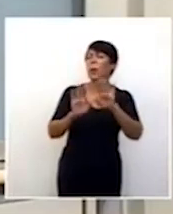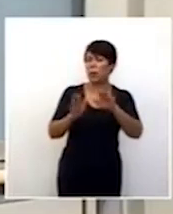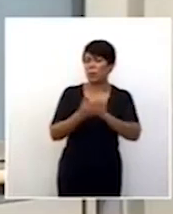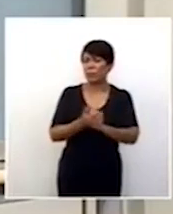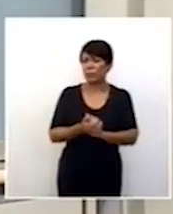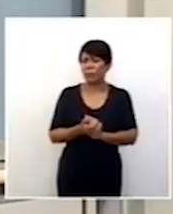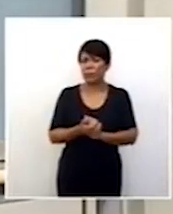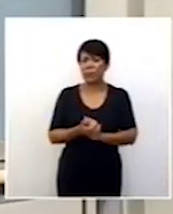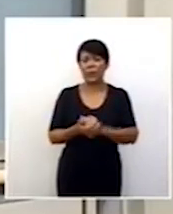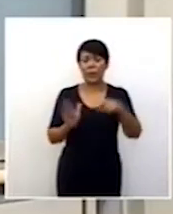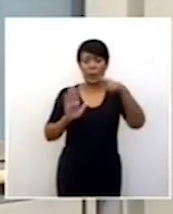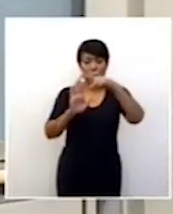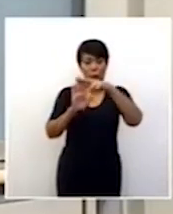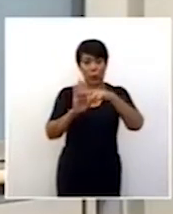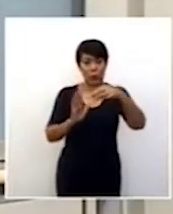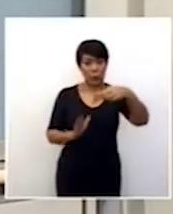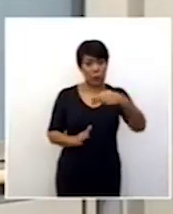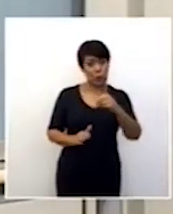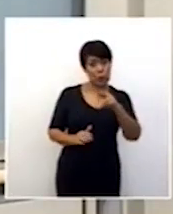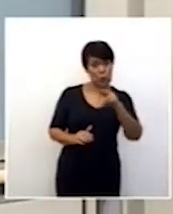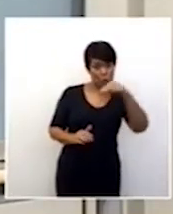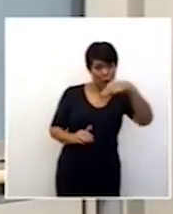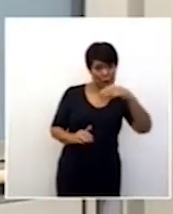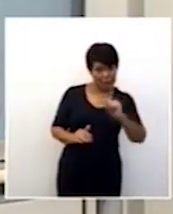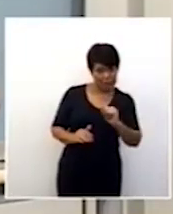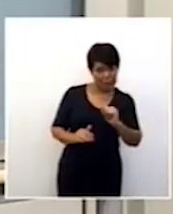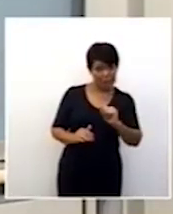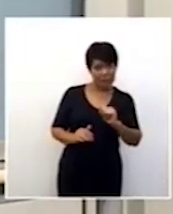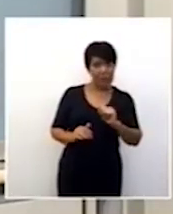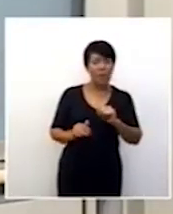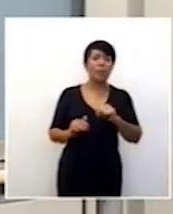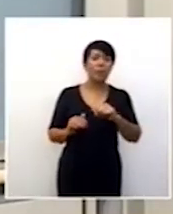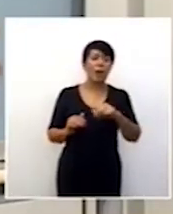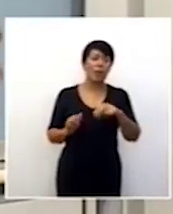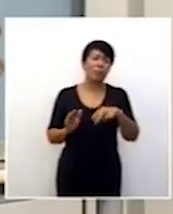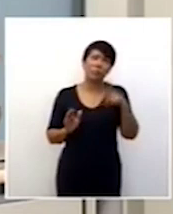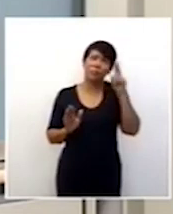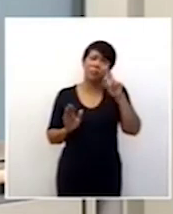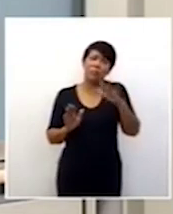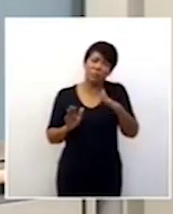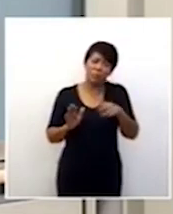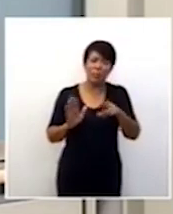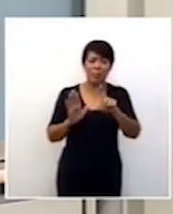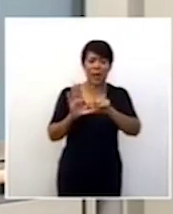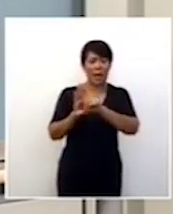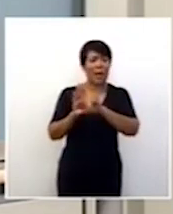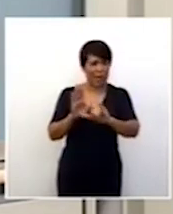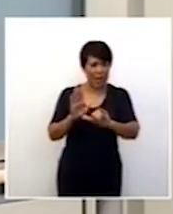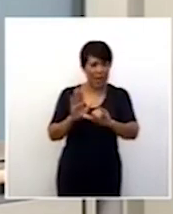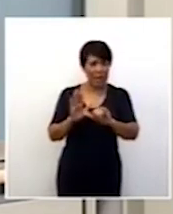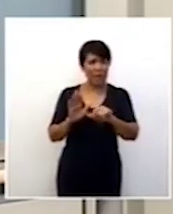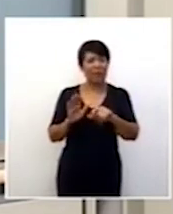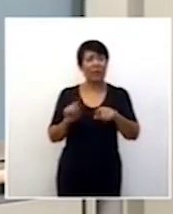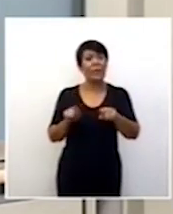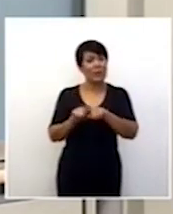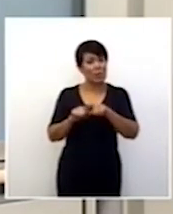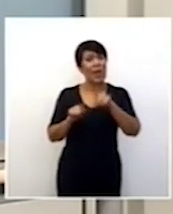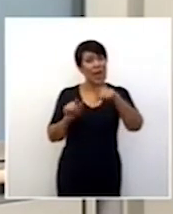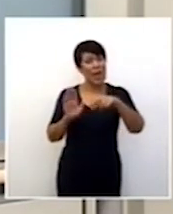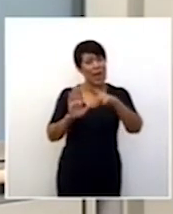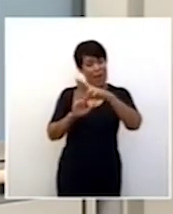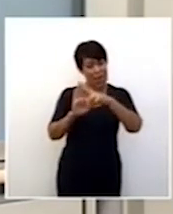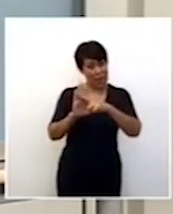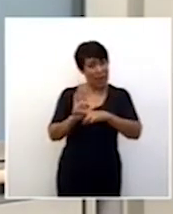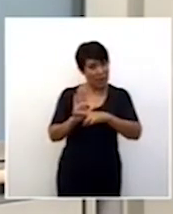a palavra norma, ela nos remete a lei, uma norma é uma lei é uma regra.